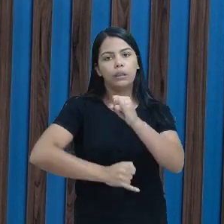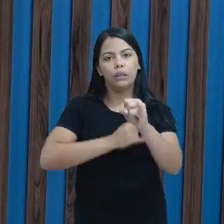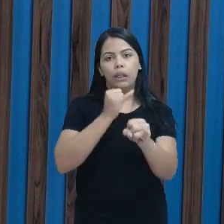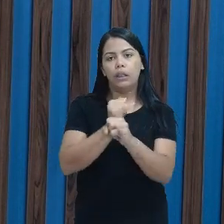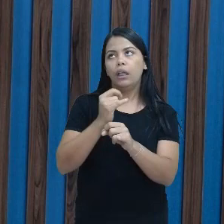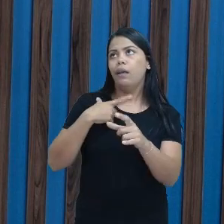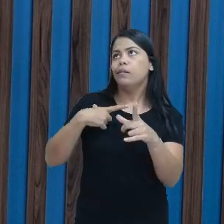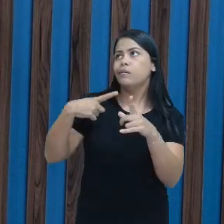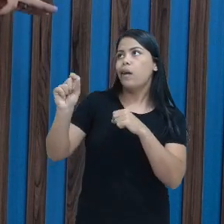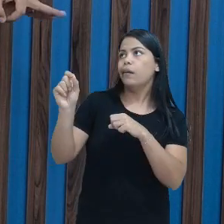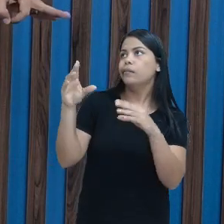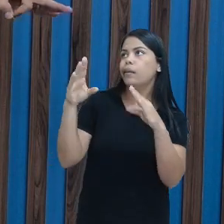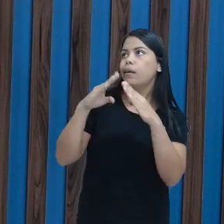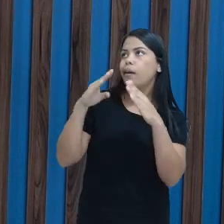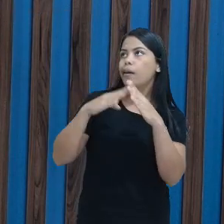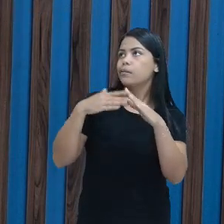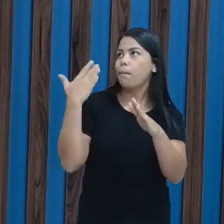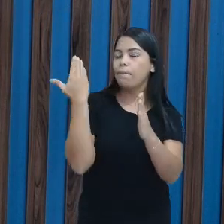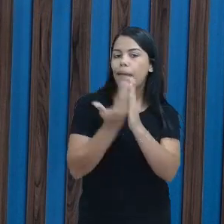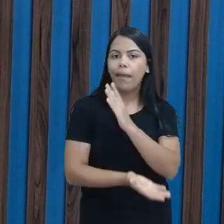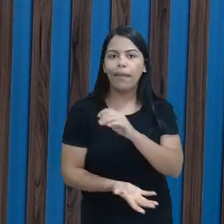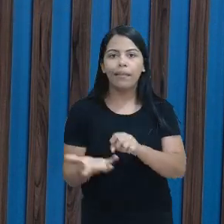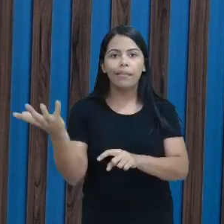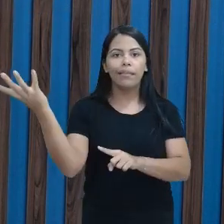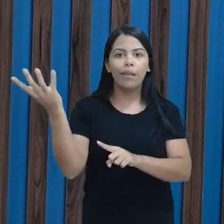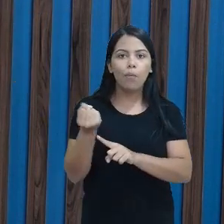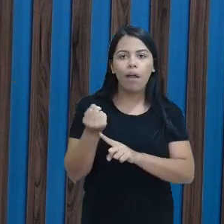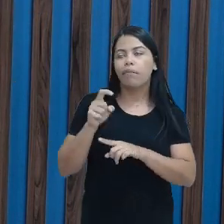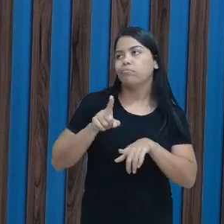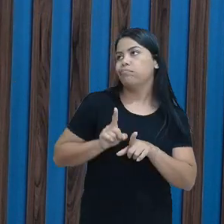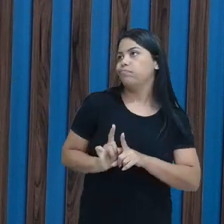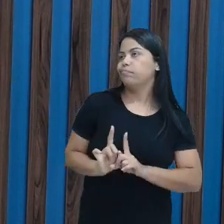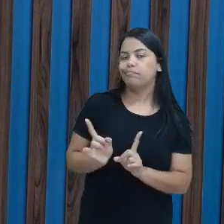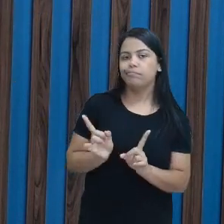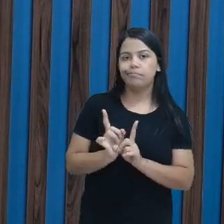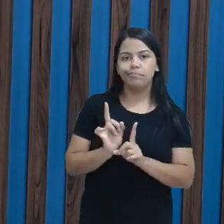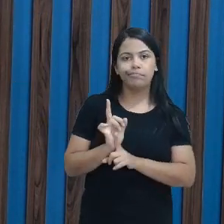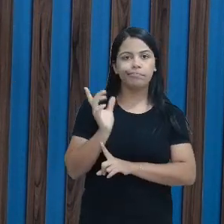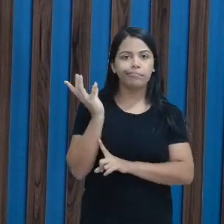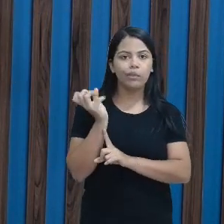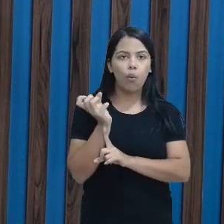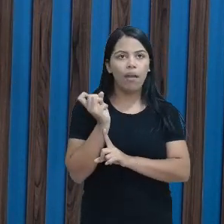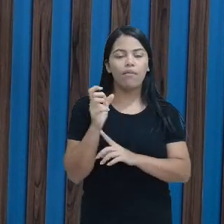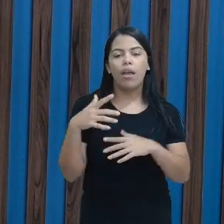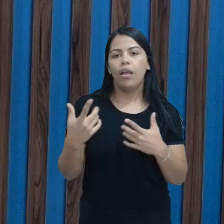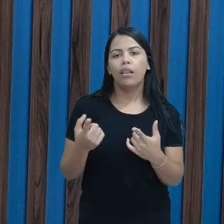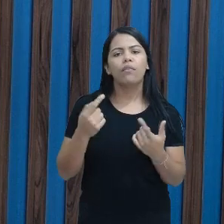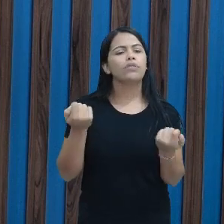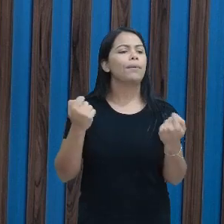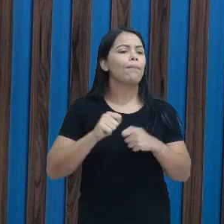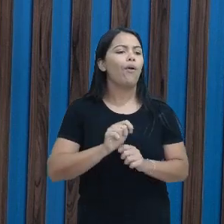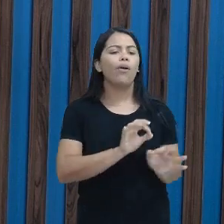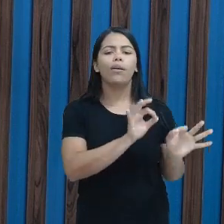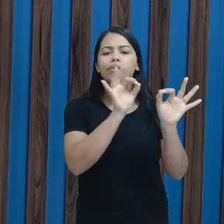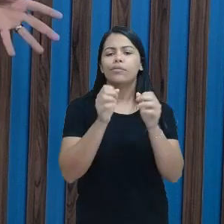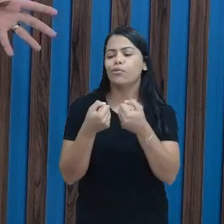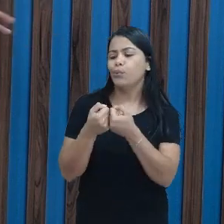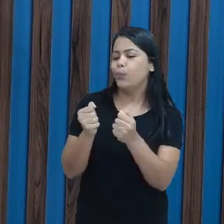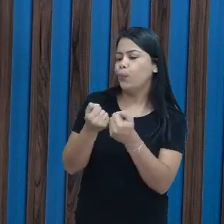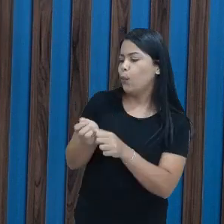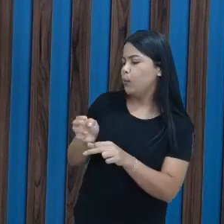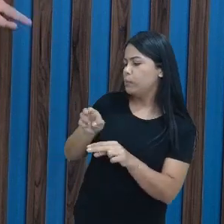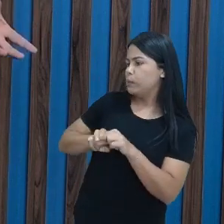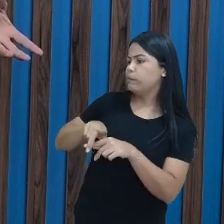Wi-Fi. Só tenho agora os dados móveis. O Educa Recife não consome. Você pode assistir no ônibus, não sei,